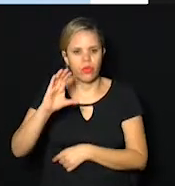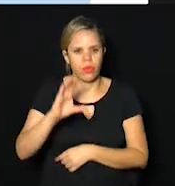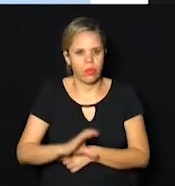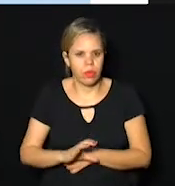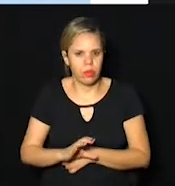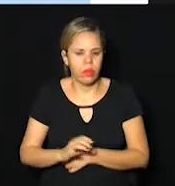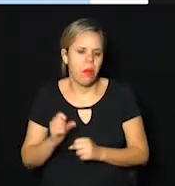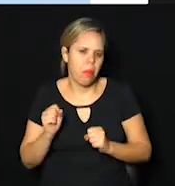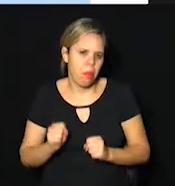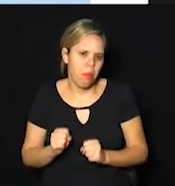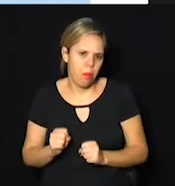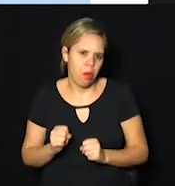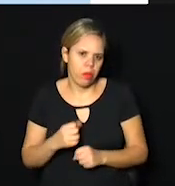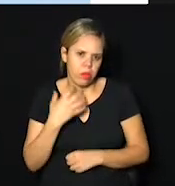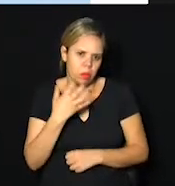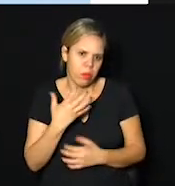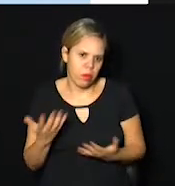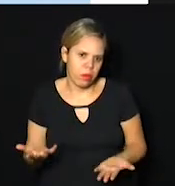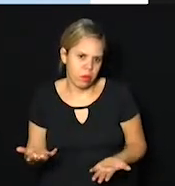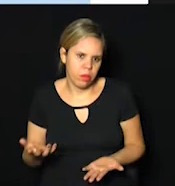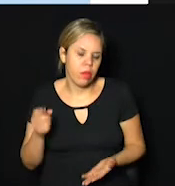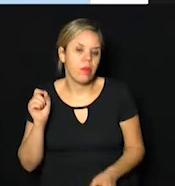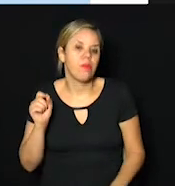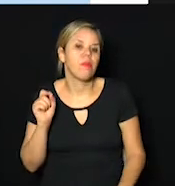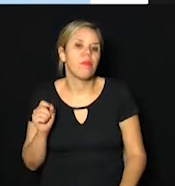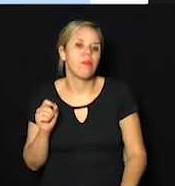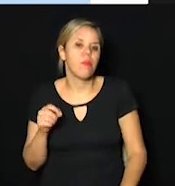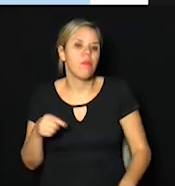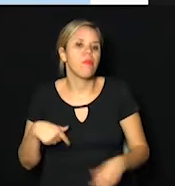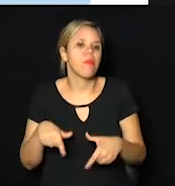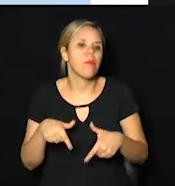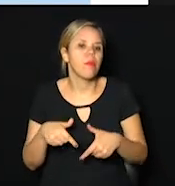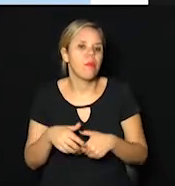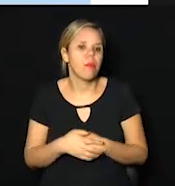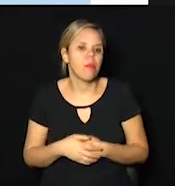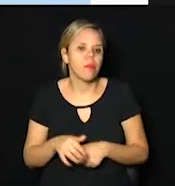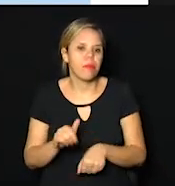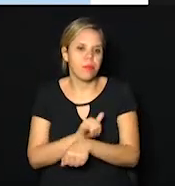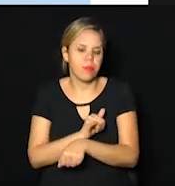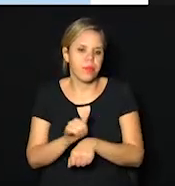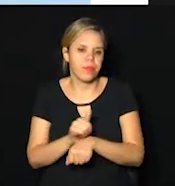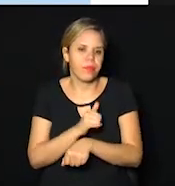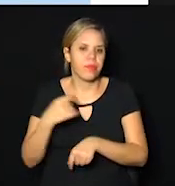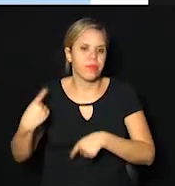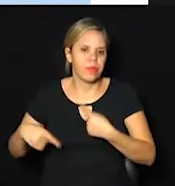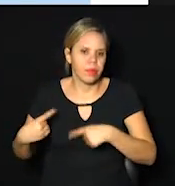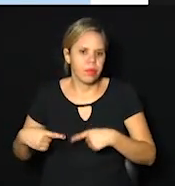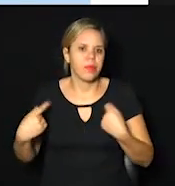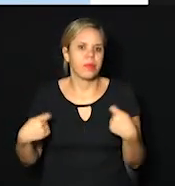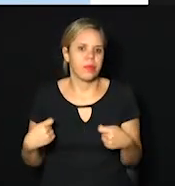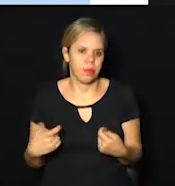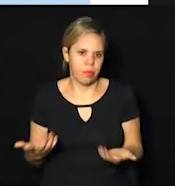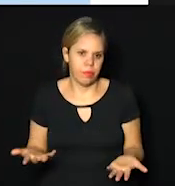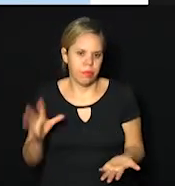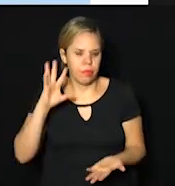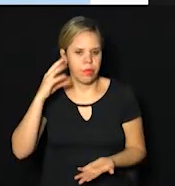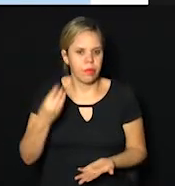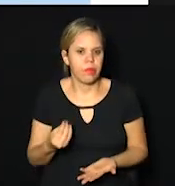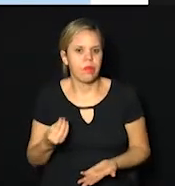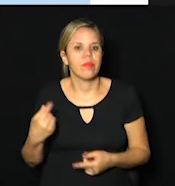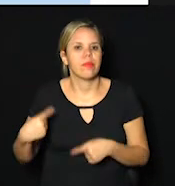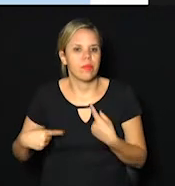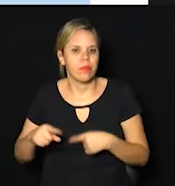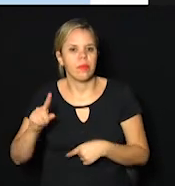pode ser apaixonado. Agora, quem trabalha com estratégia política precisa compreender que política